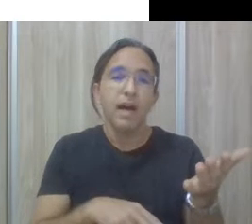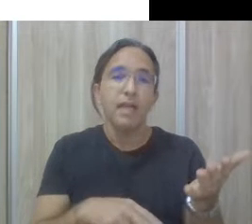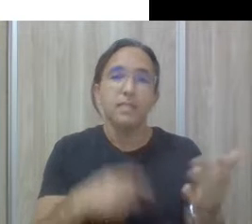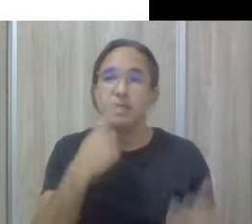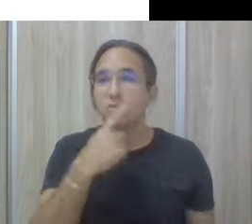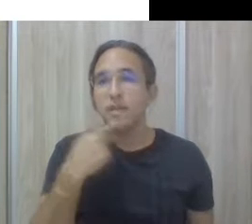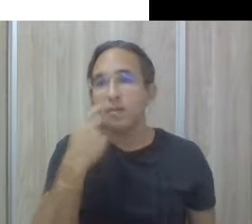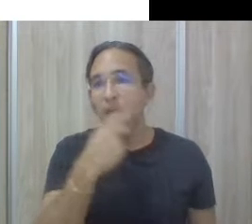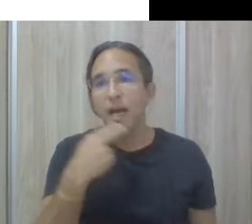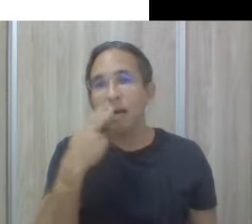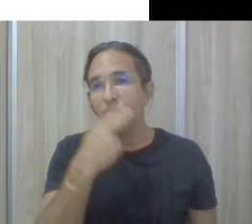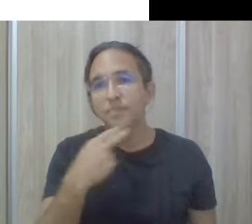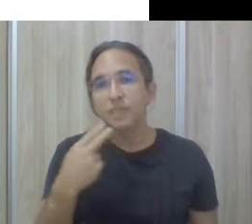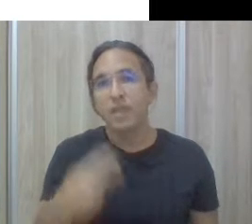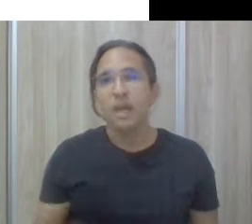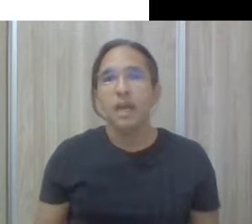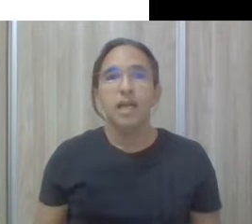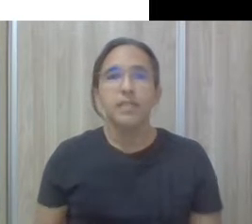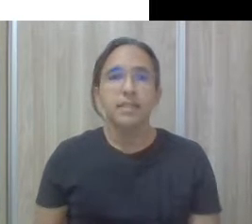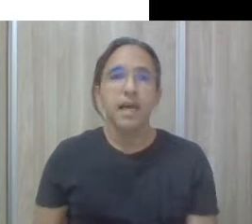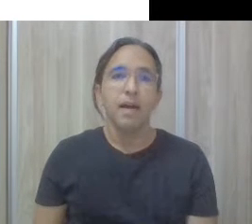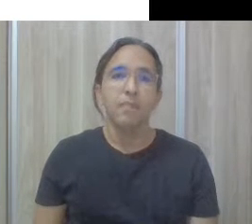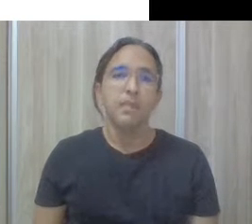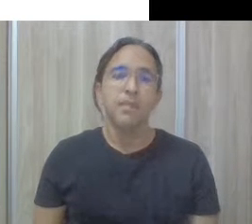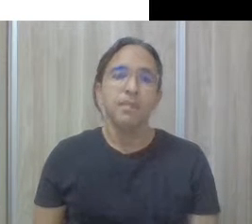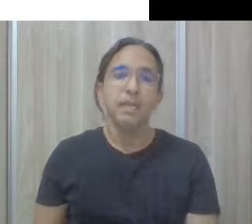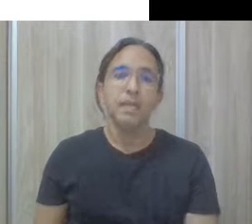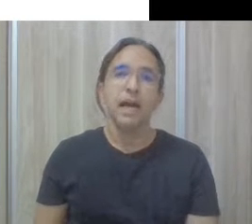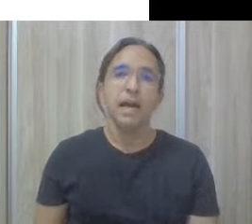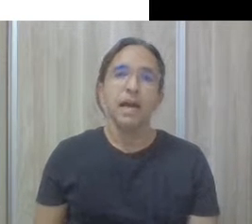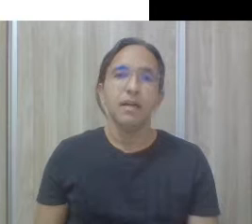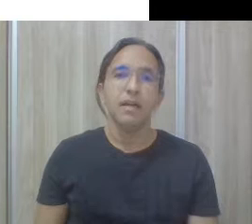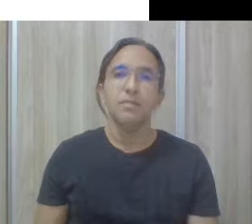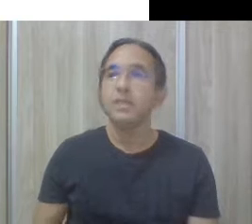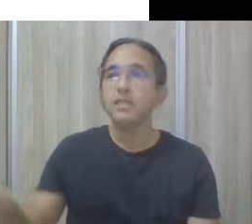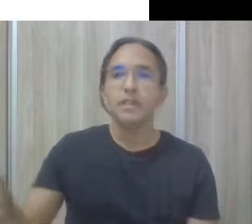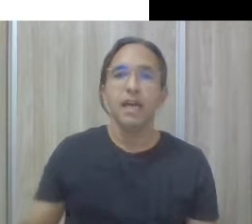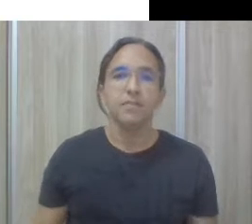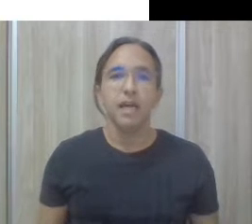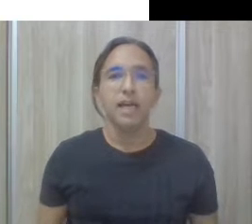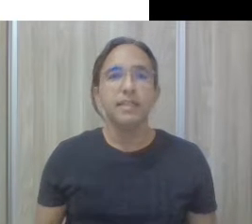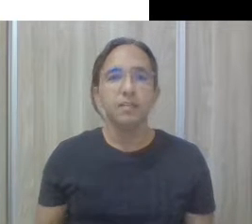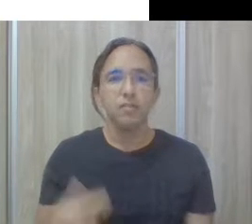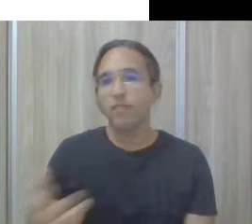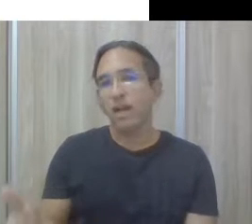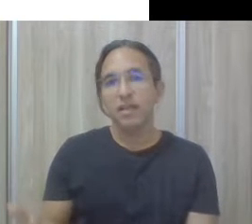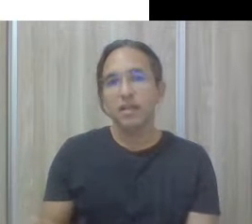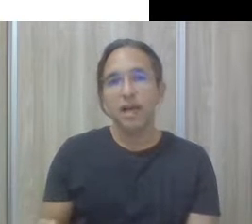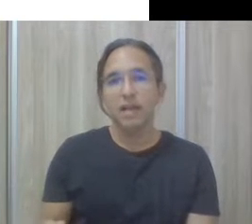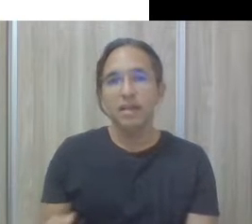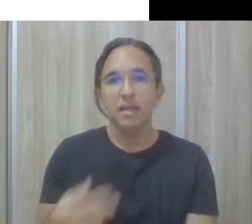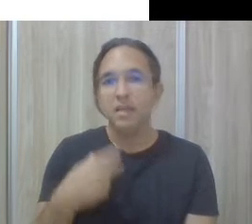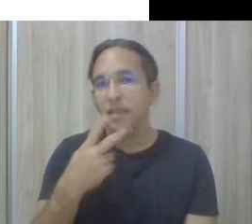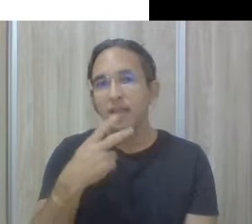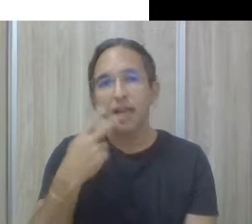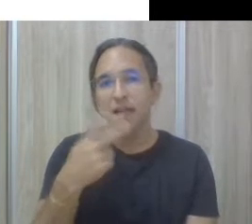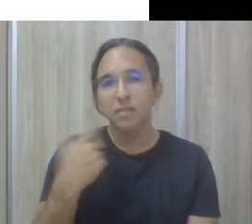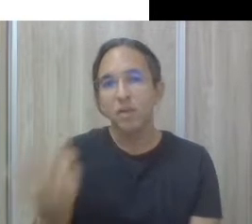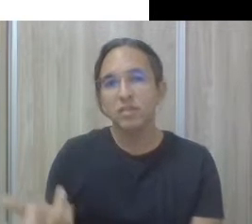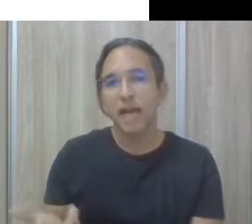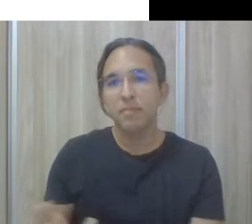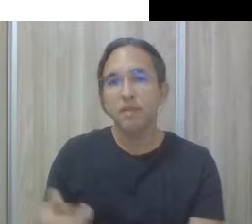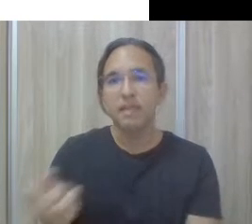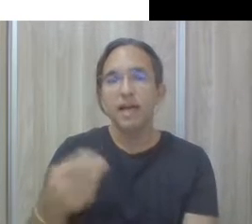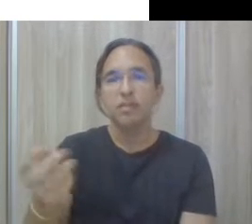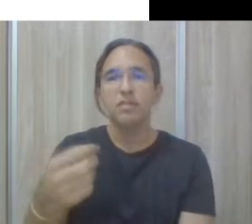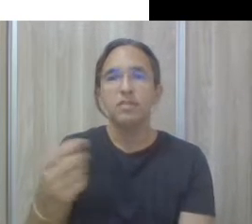ele faz leitura labial, ele já está, por exemplo, ele não precisa de intérprete. Aí eu estou falando lá, ele está lendo